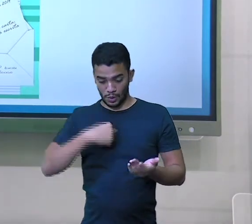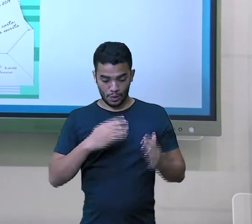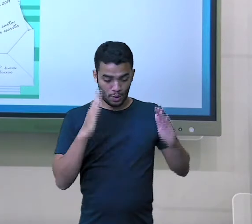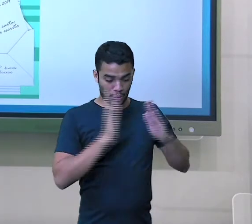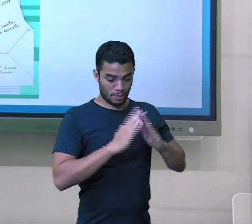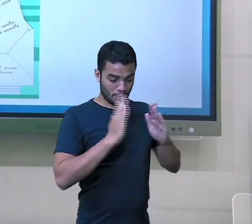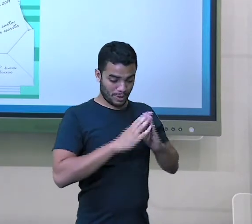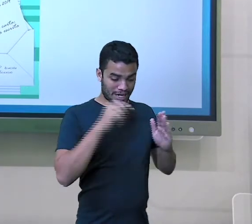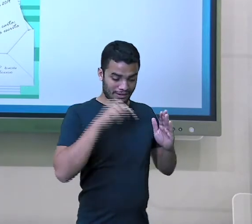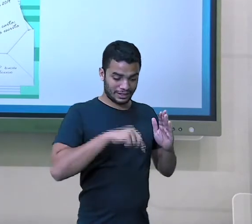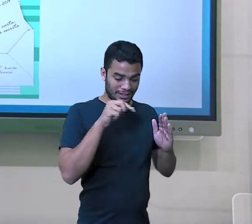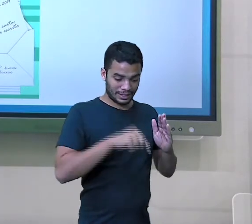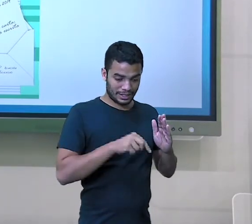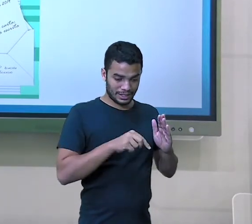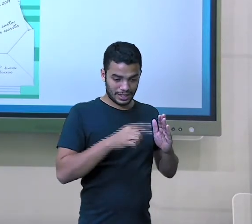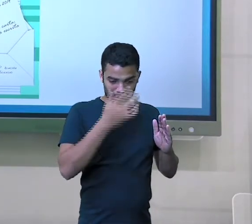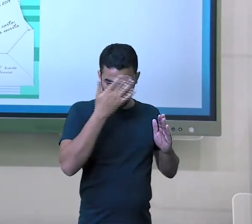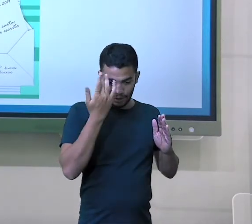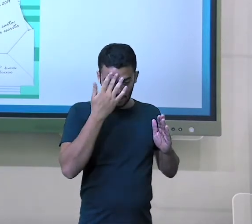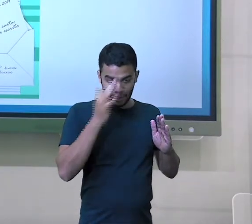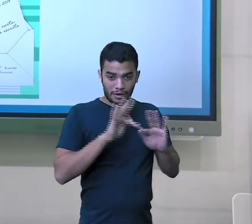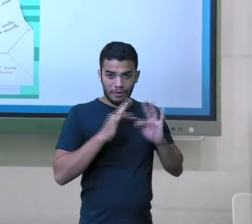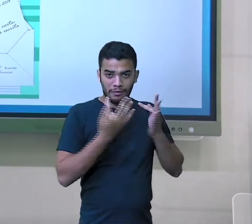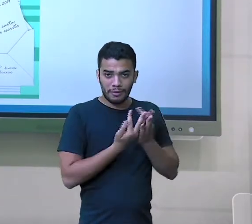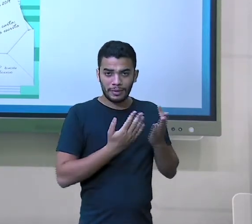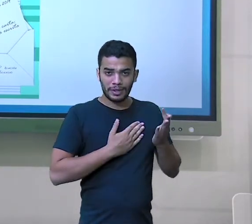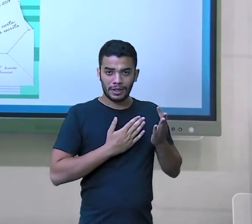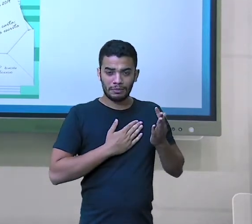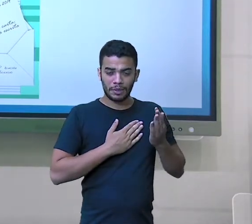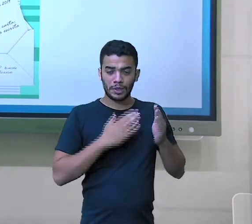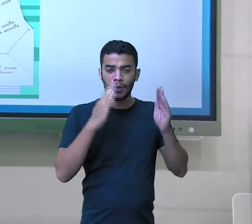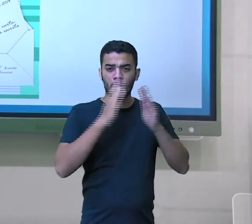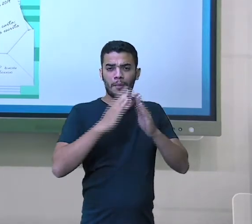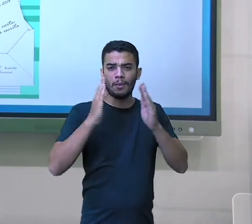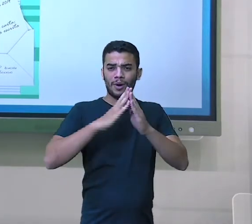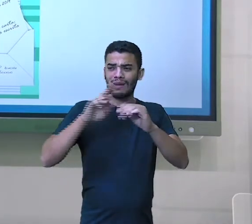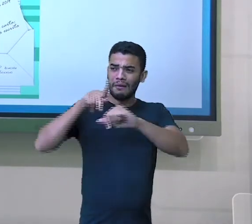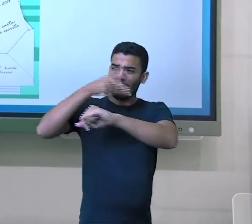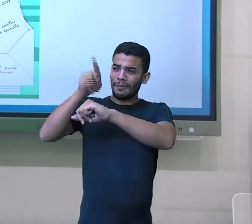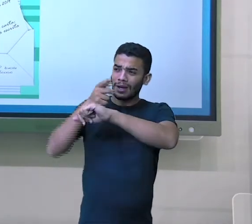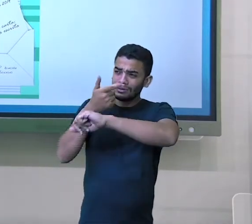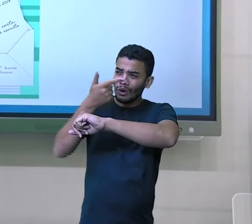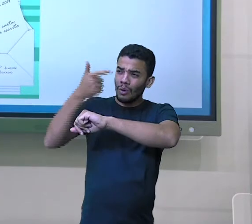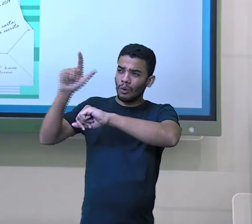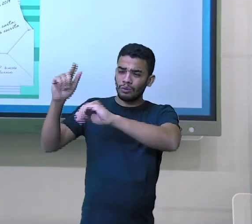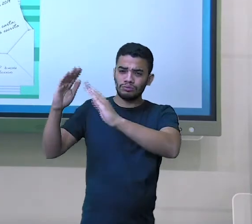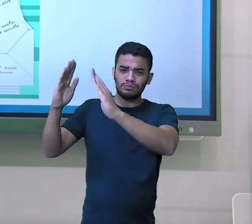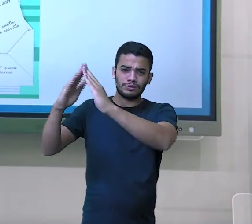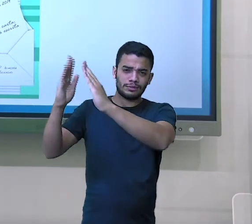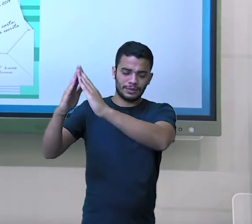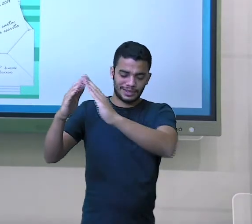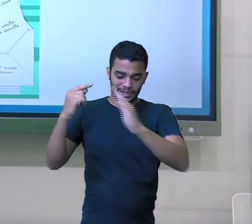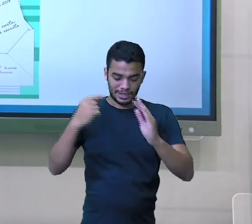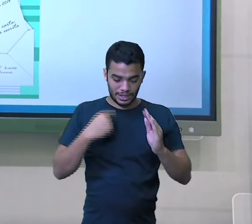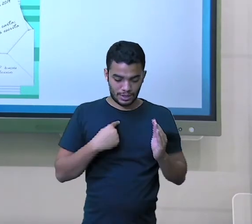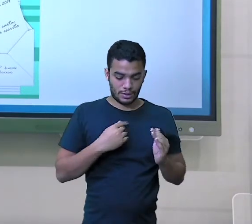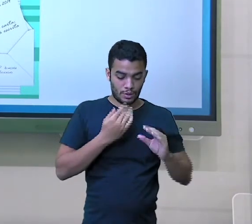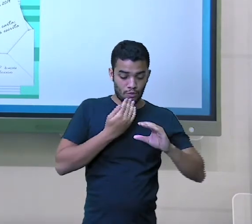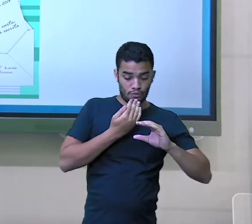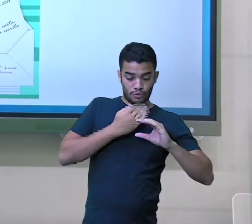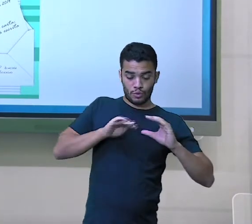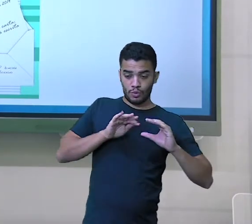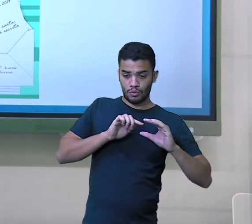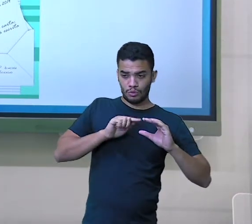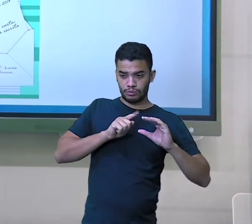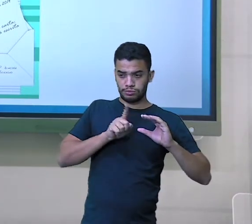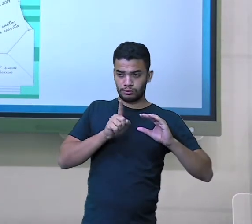cidade. E era muito engraçado, eu não sei se vocês passaram por isso, mas enquanto mais nova um pouco,